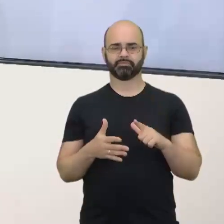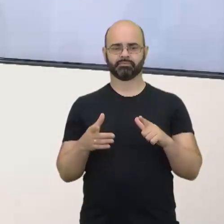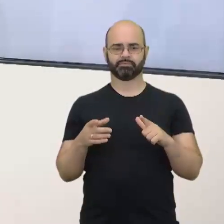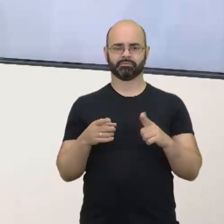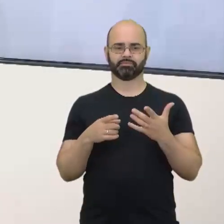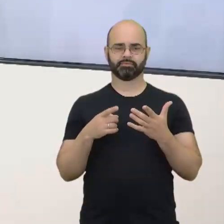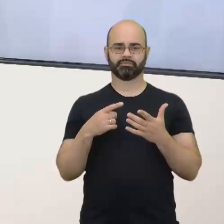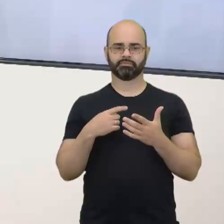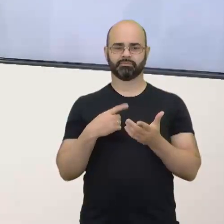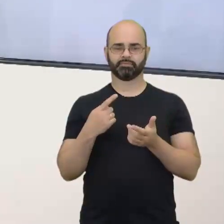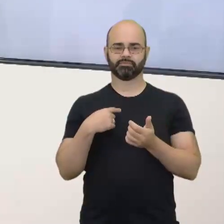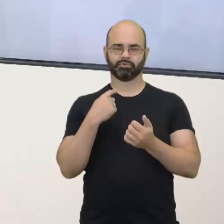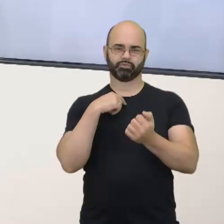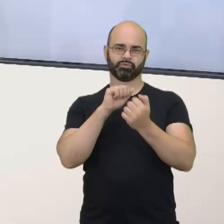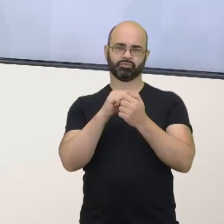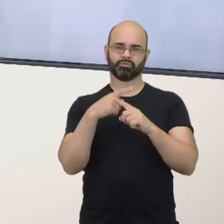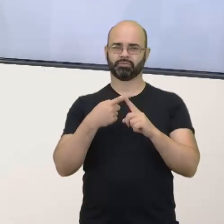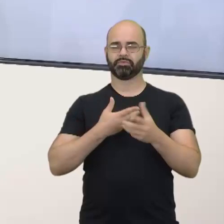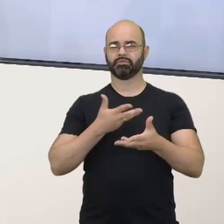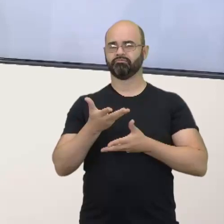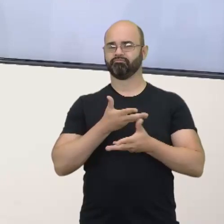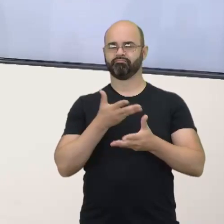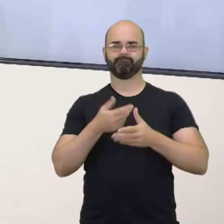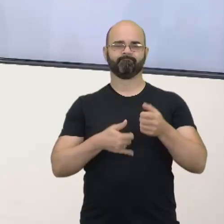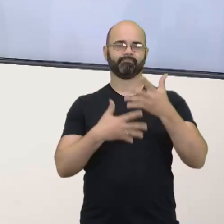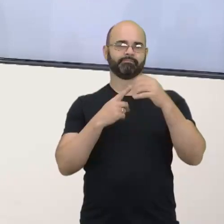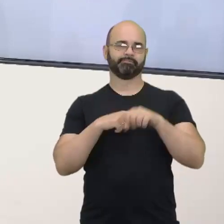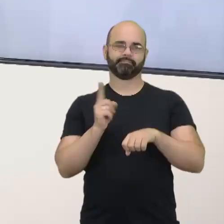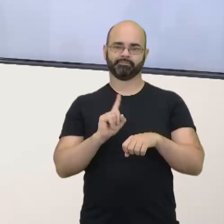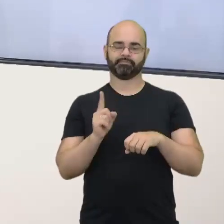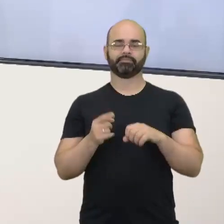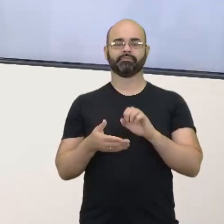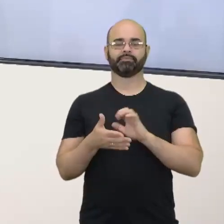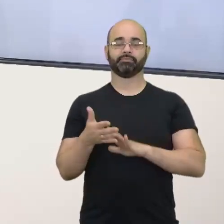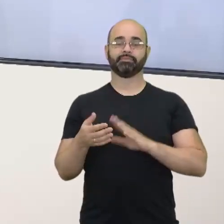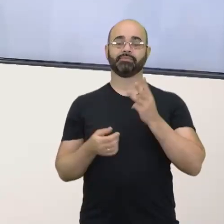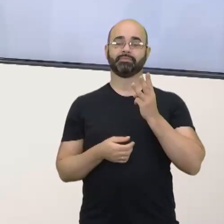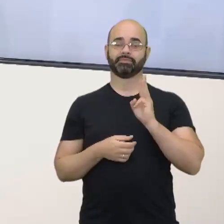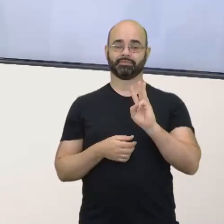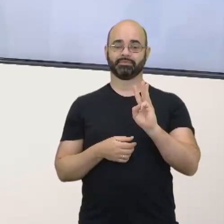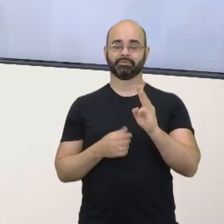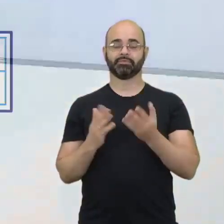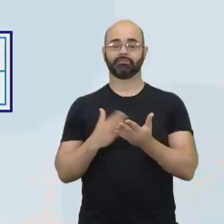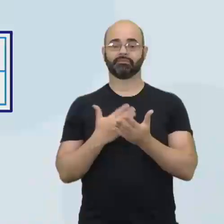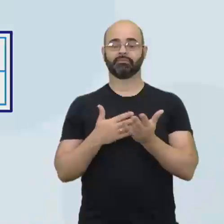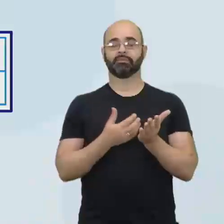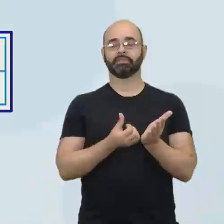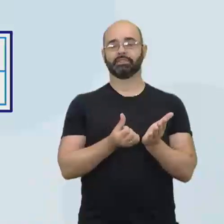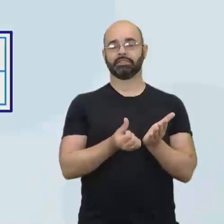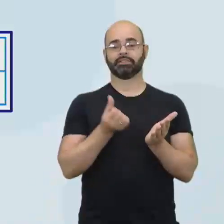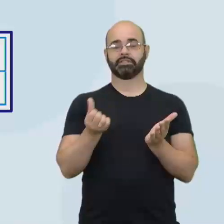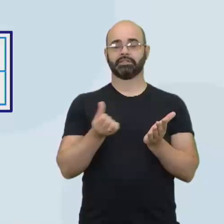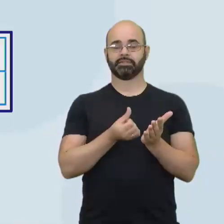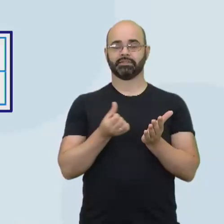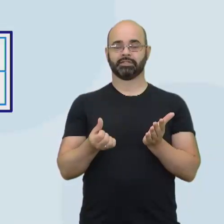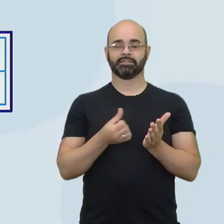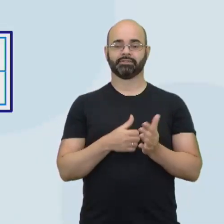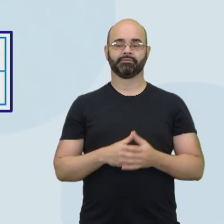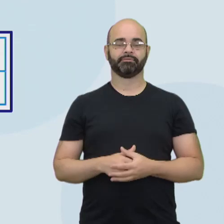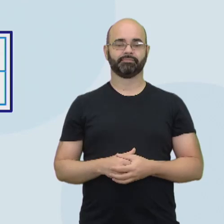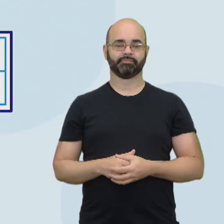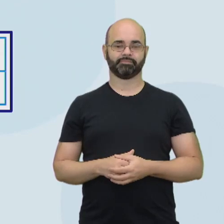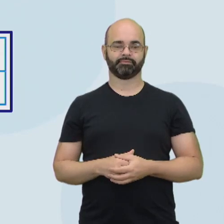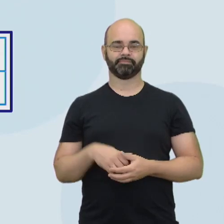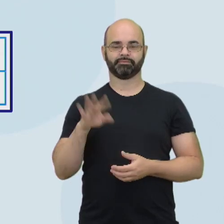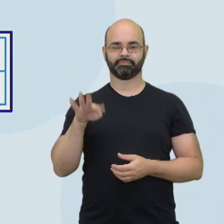vocês, porque não vai mais dar tempo da interação no chat, tá certo? Sim. É a atividade 3, que tá lá na página 66. Tá assim, ó. O